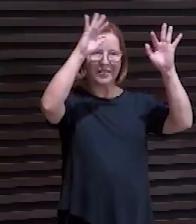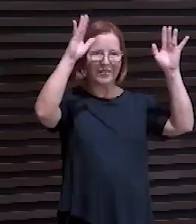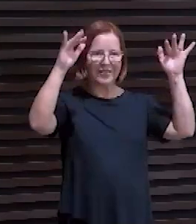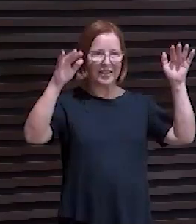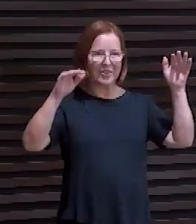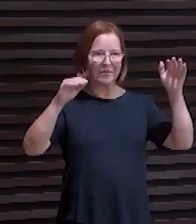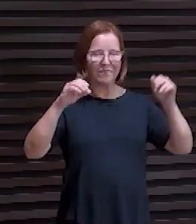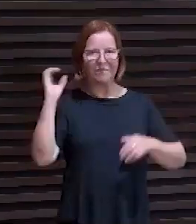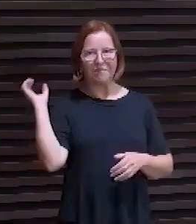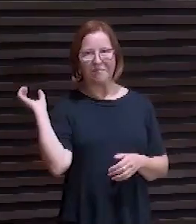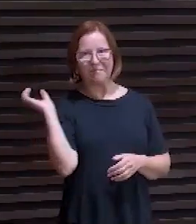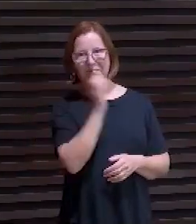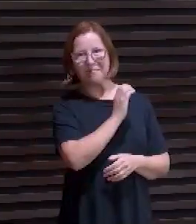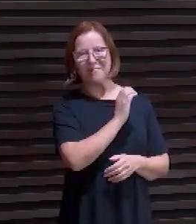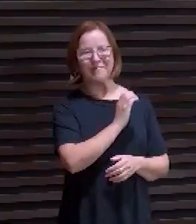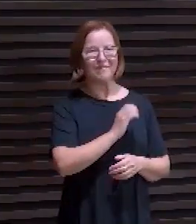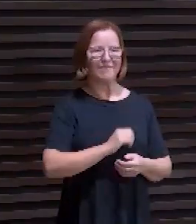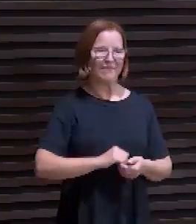glorificá-lo-á